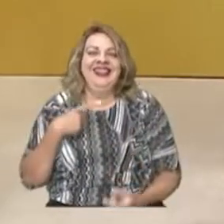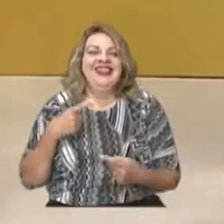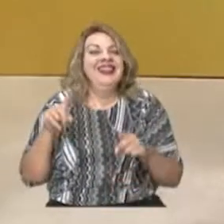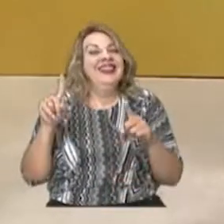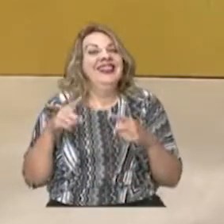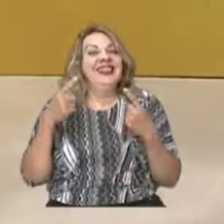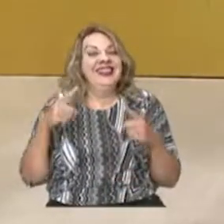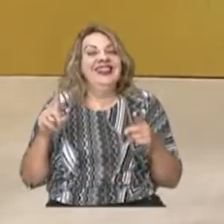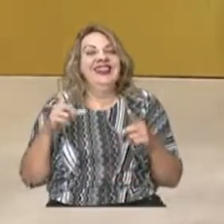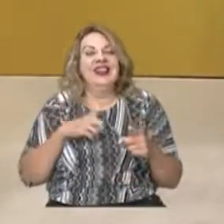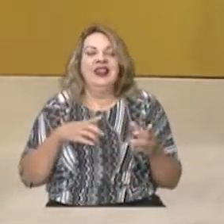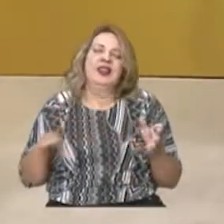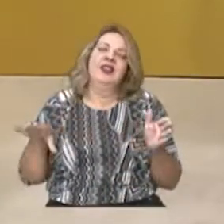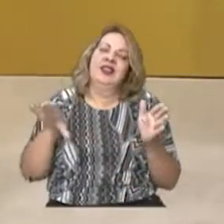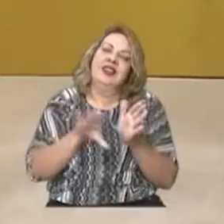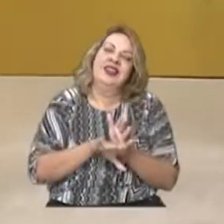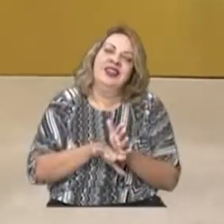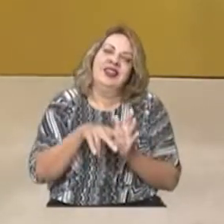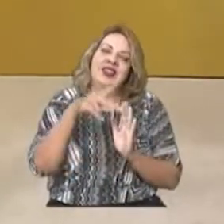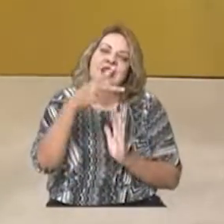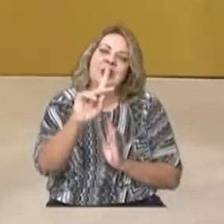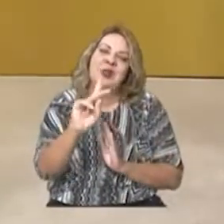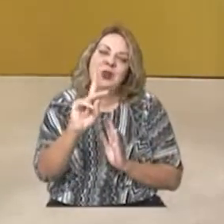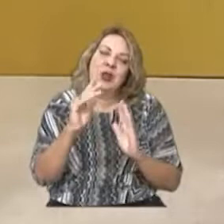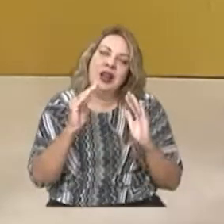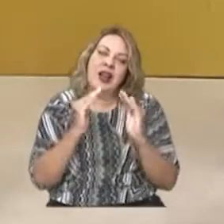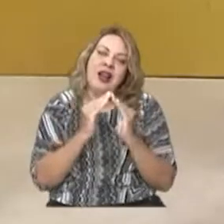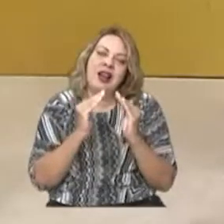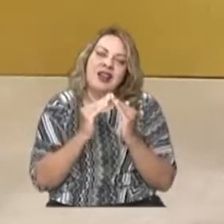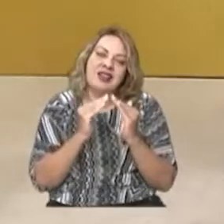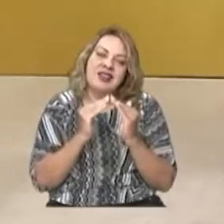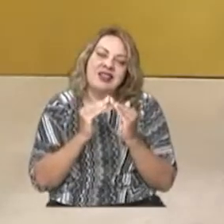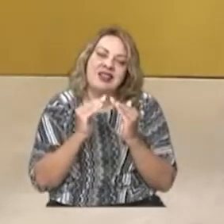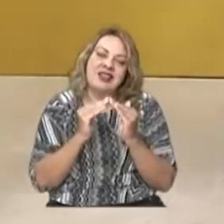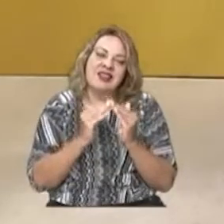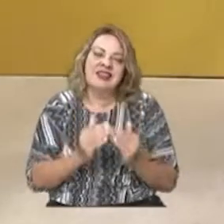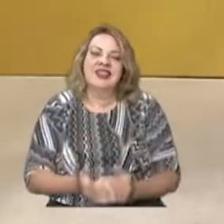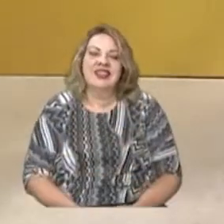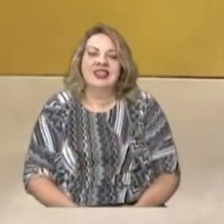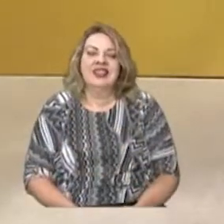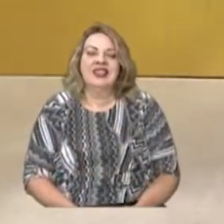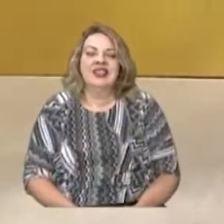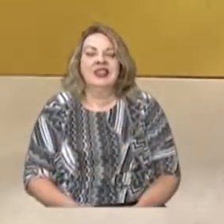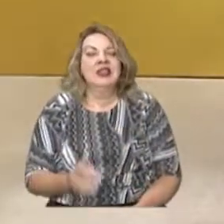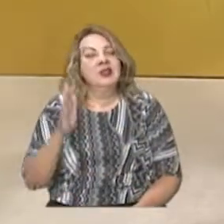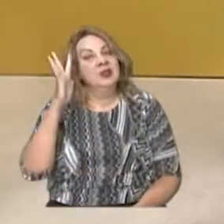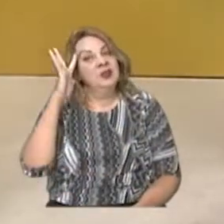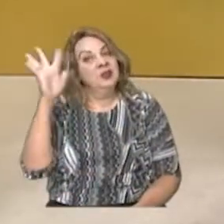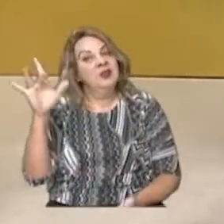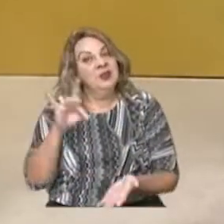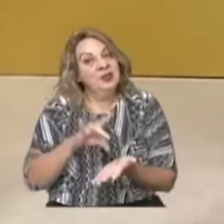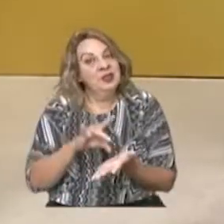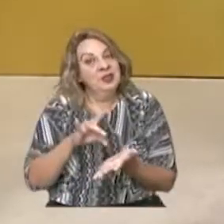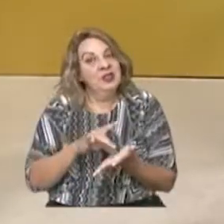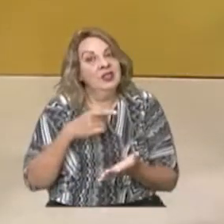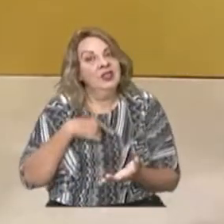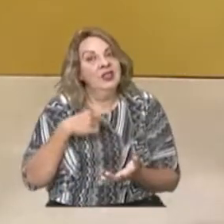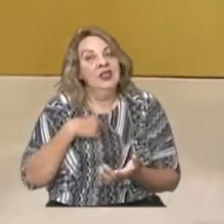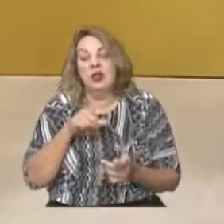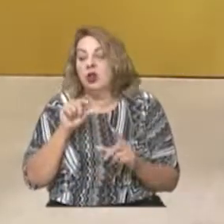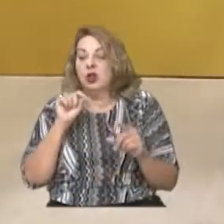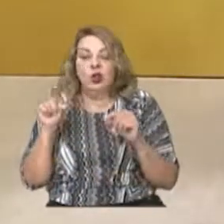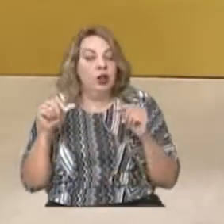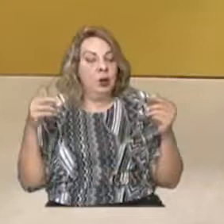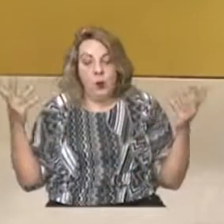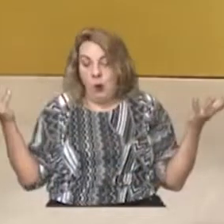música ao chegar na sua garagem. É, pois é. O Caju Cap realiza o sonho de ter a garagem cheia, de escolher lá